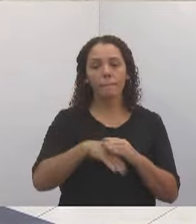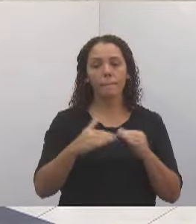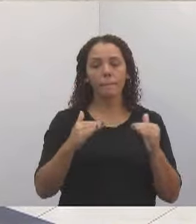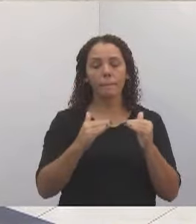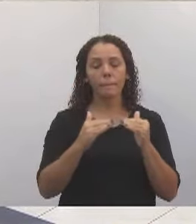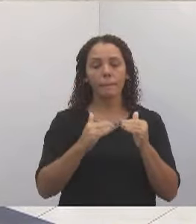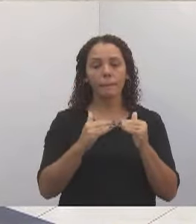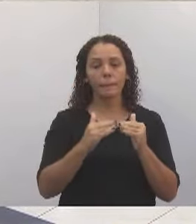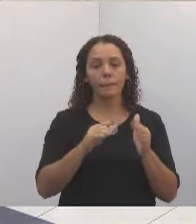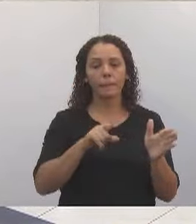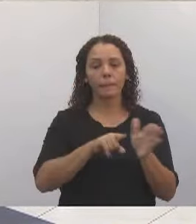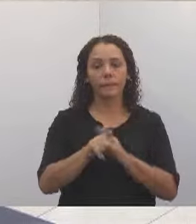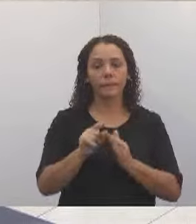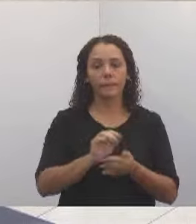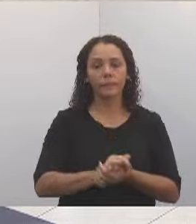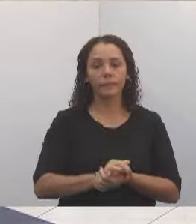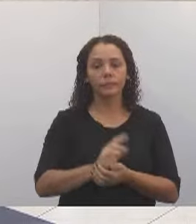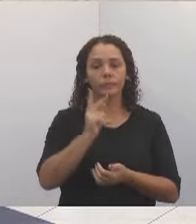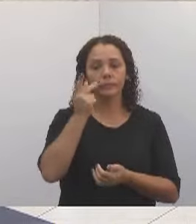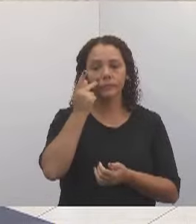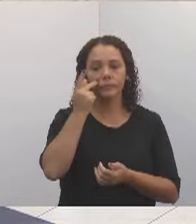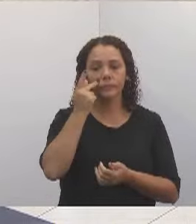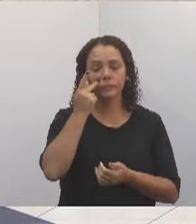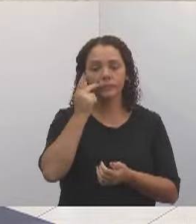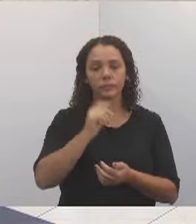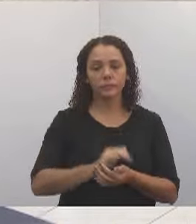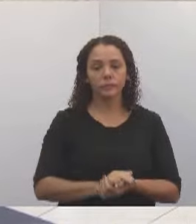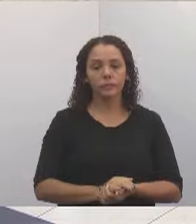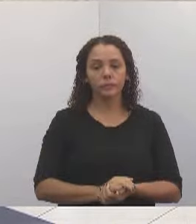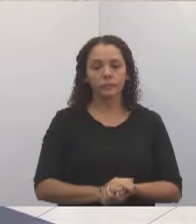Favorável. Como voto, vereador Paulinho dos Condutores.